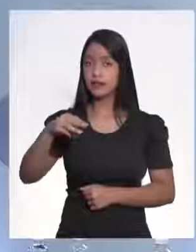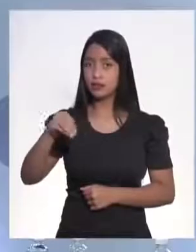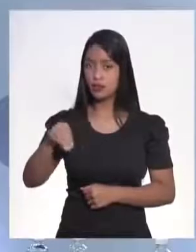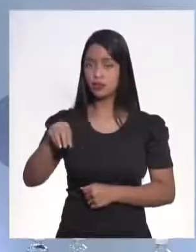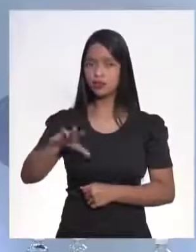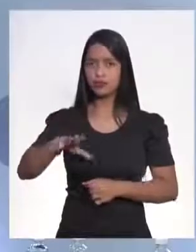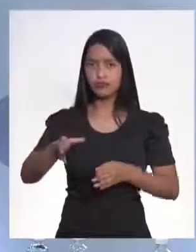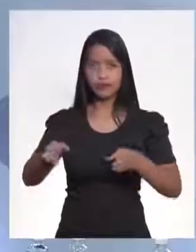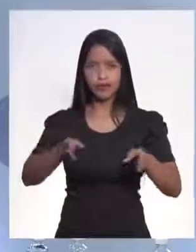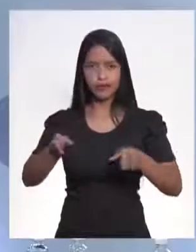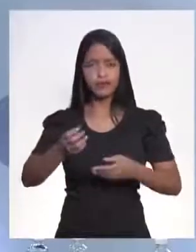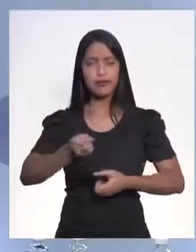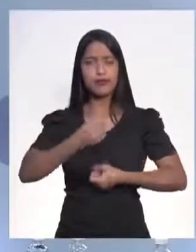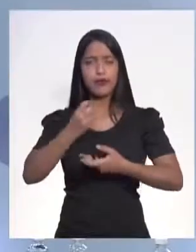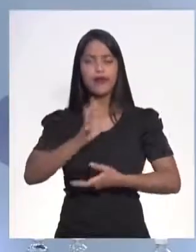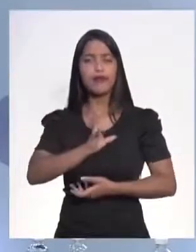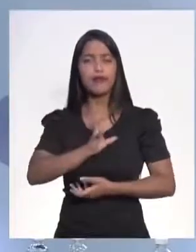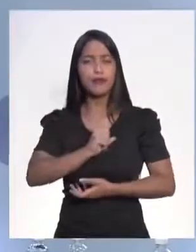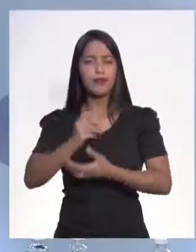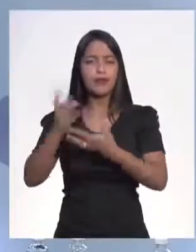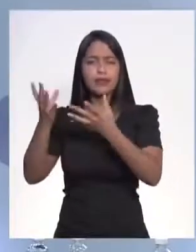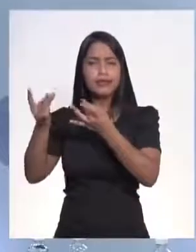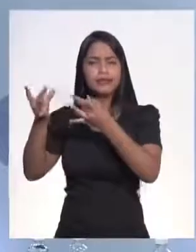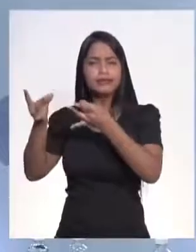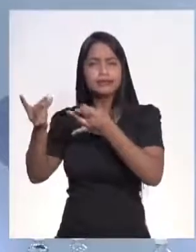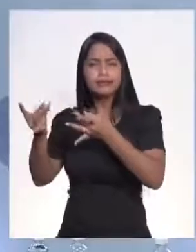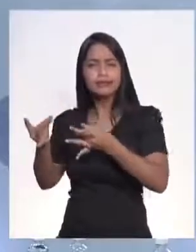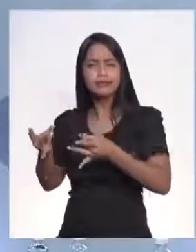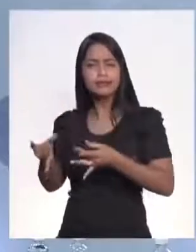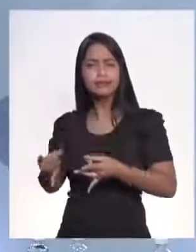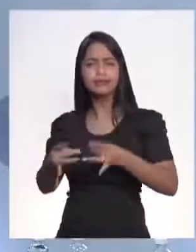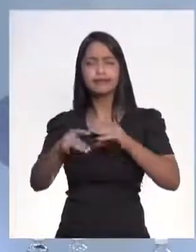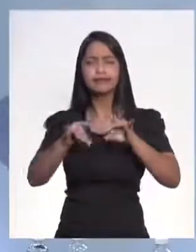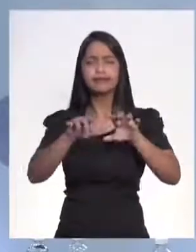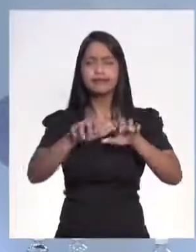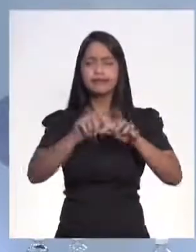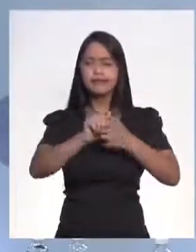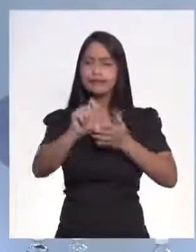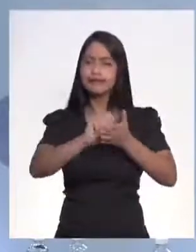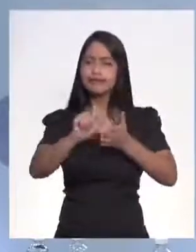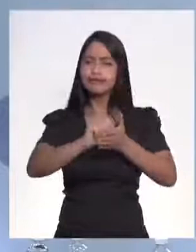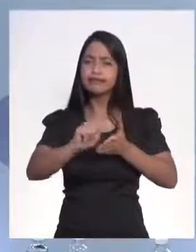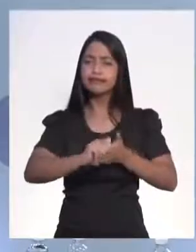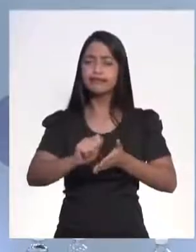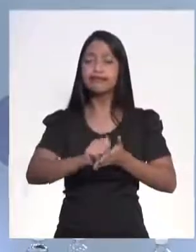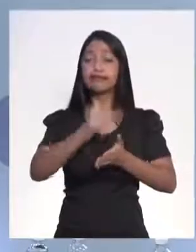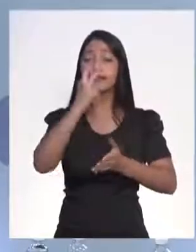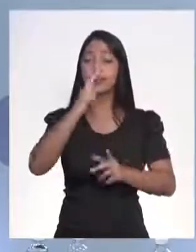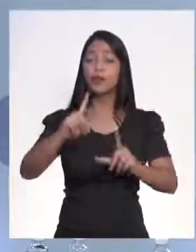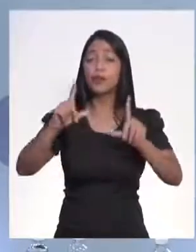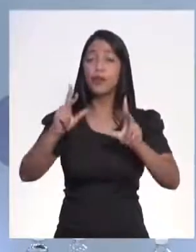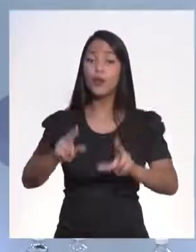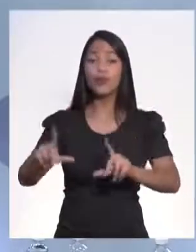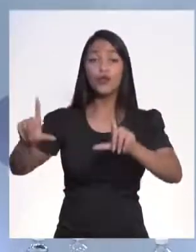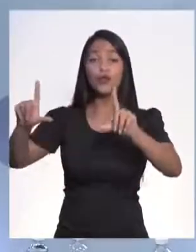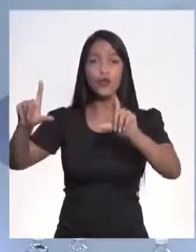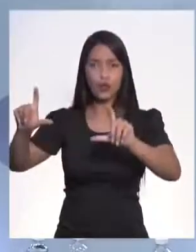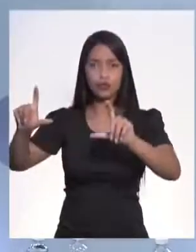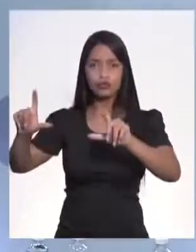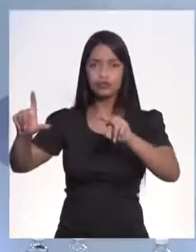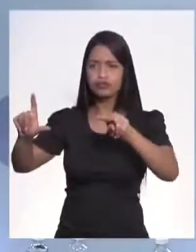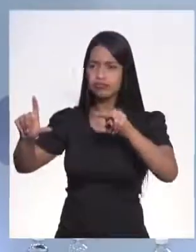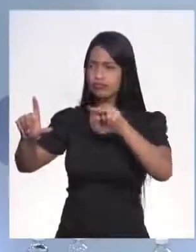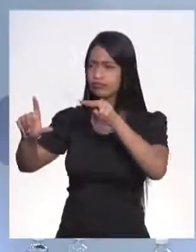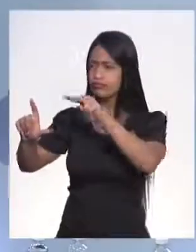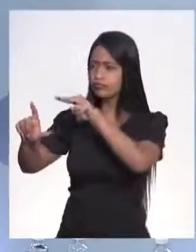E aí o cara Botou ali como se fosse ele tem uma foto ele está descrevendo O que que tem naquele momento naquele